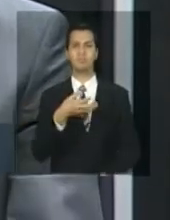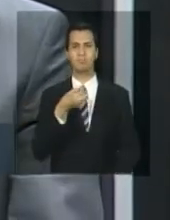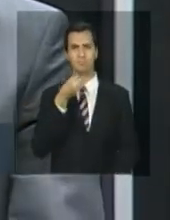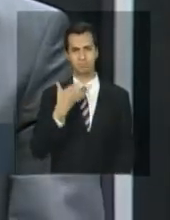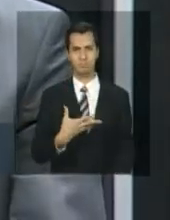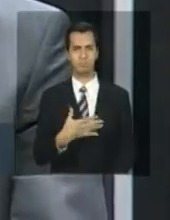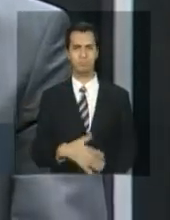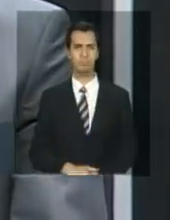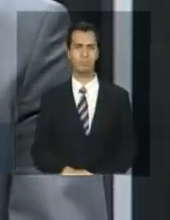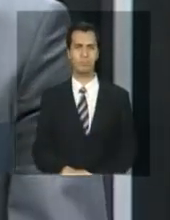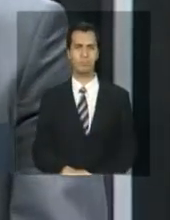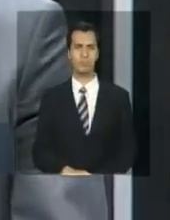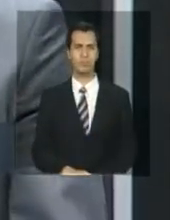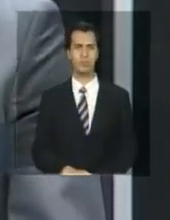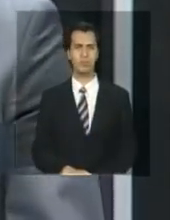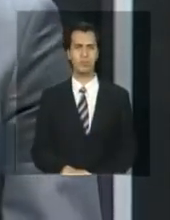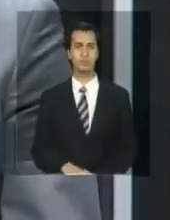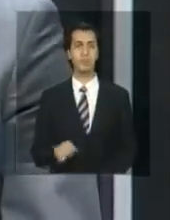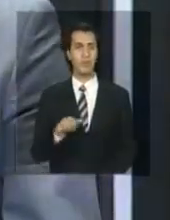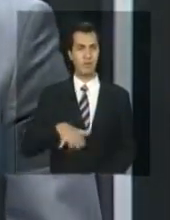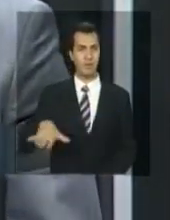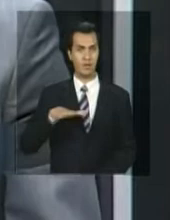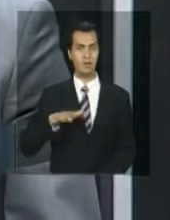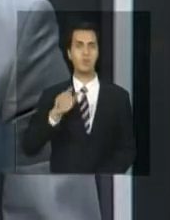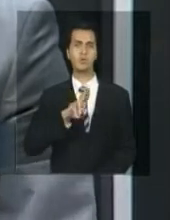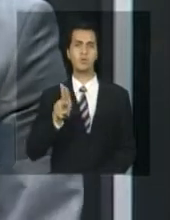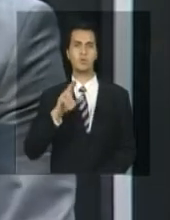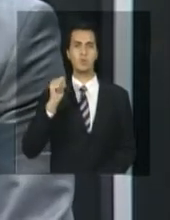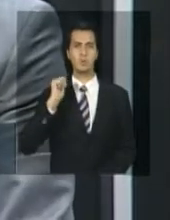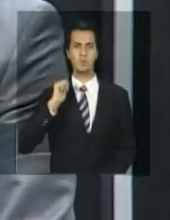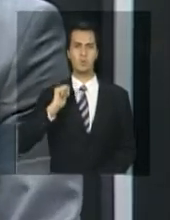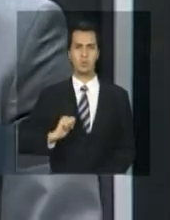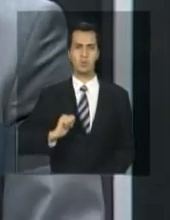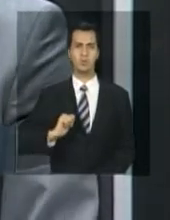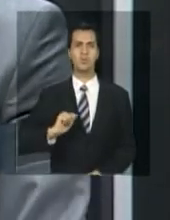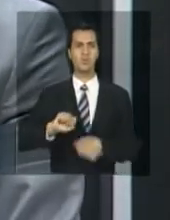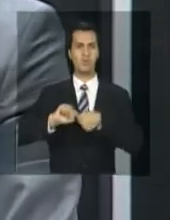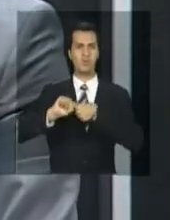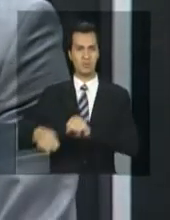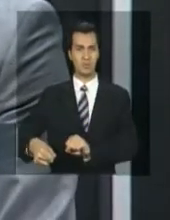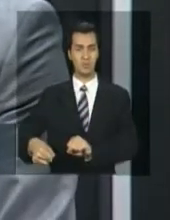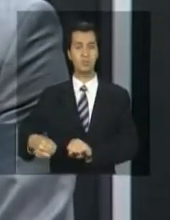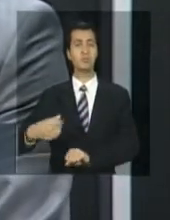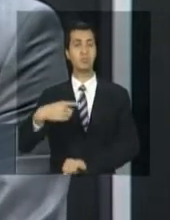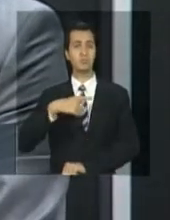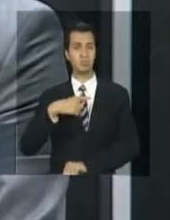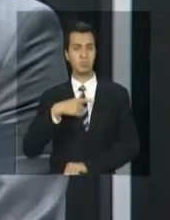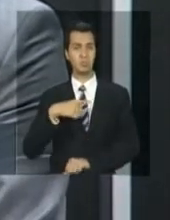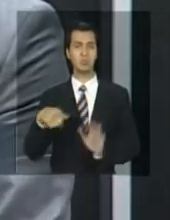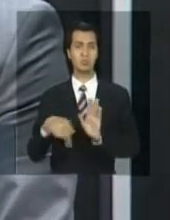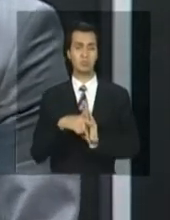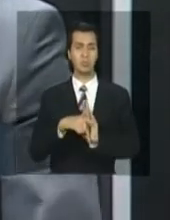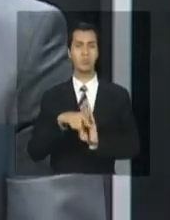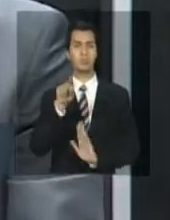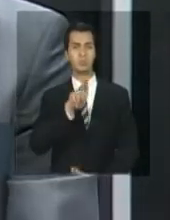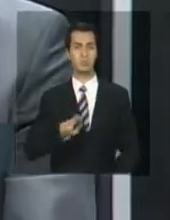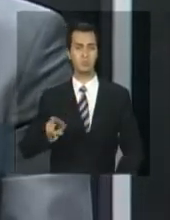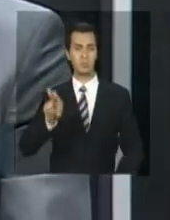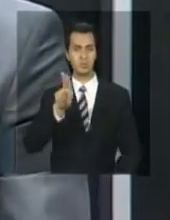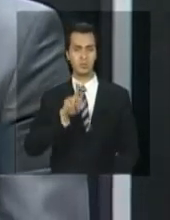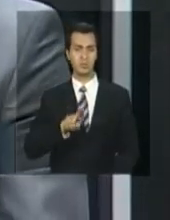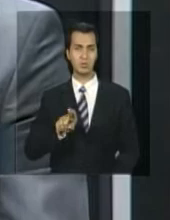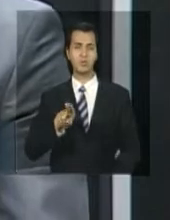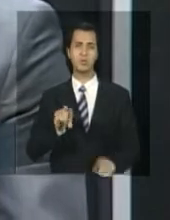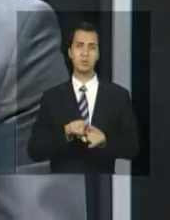Somente na modalidade Bolsa Formação, oferecida pelas redes públicas e pelas escolas do Sistema